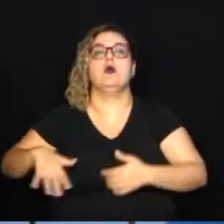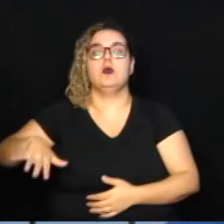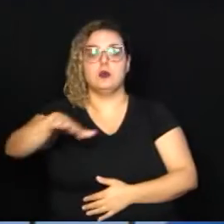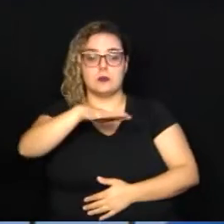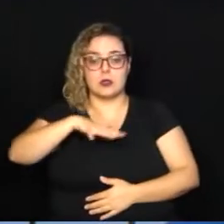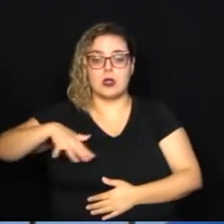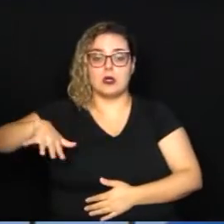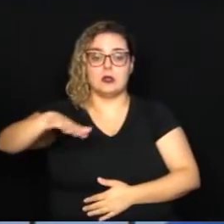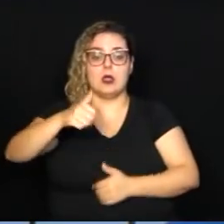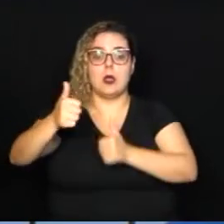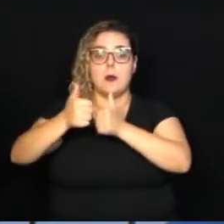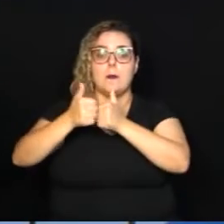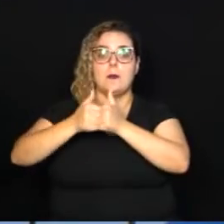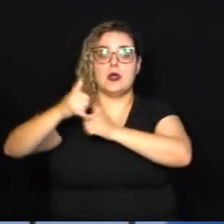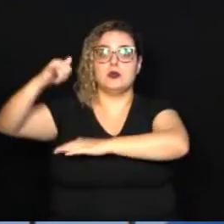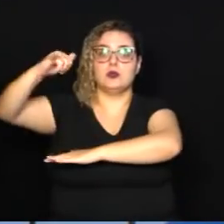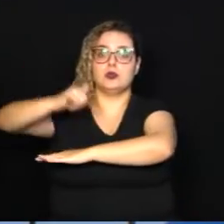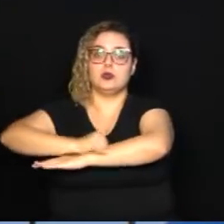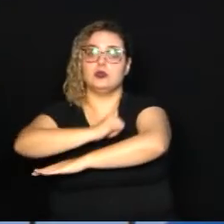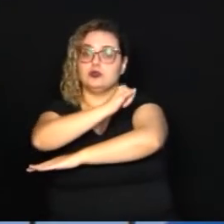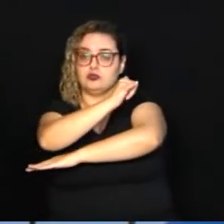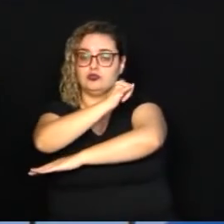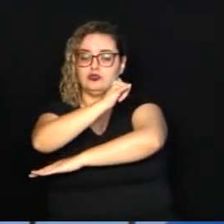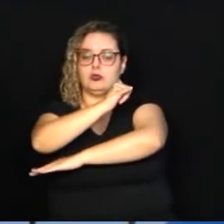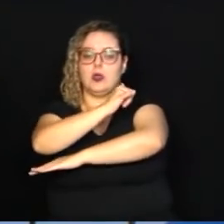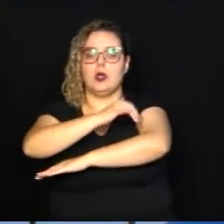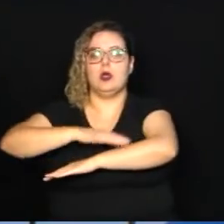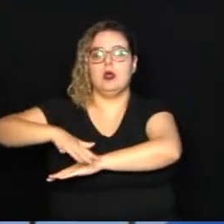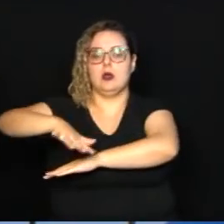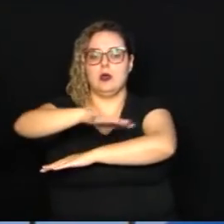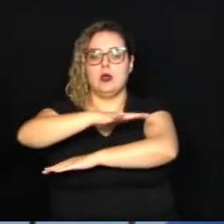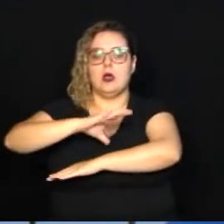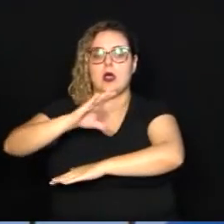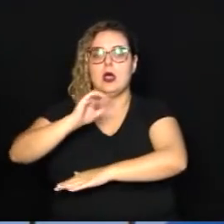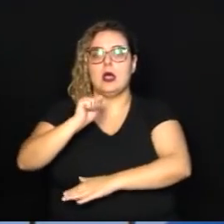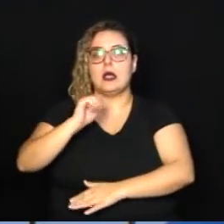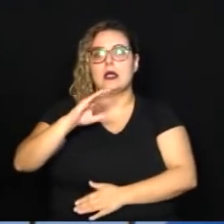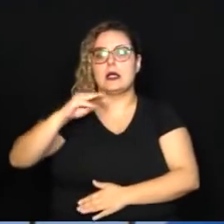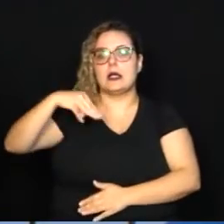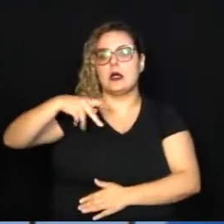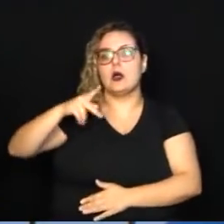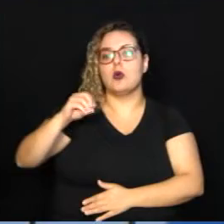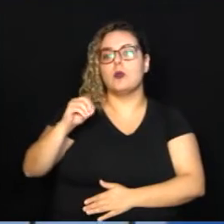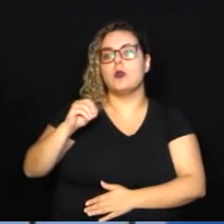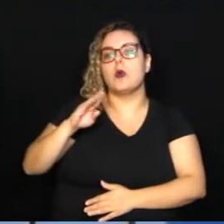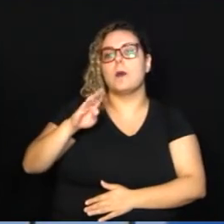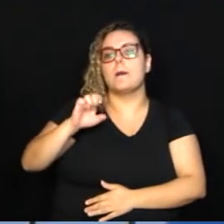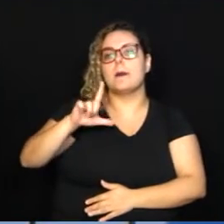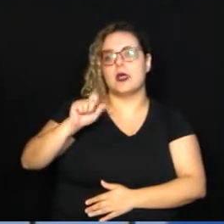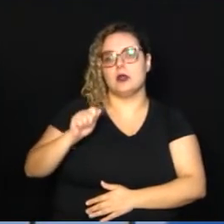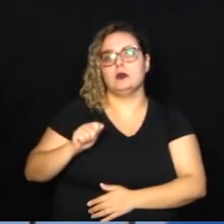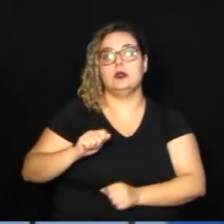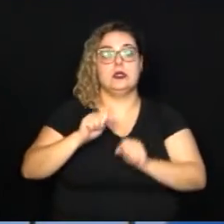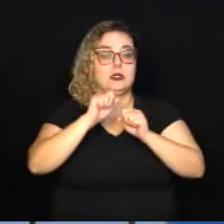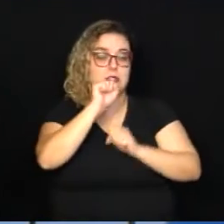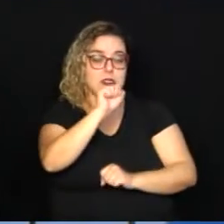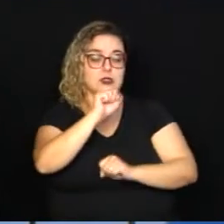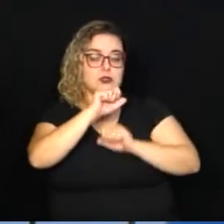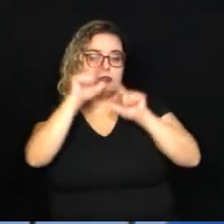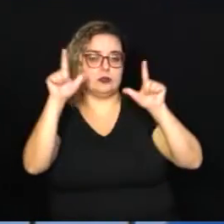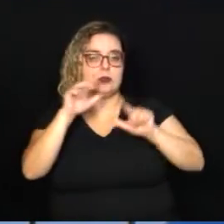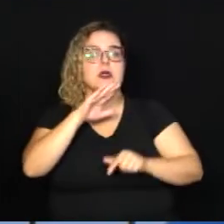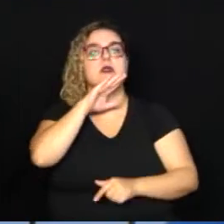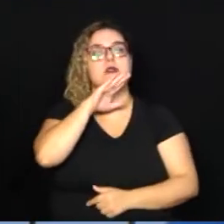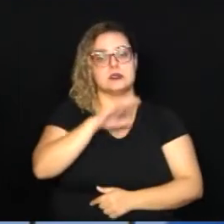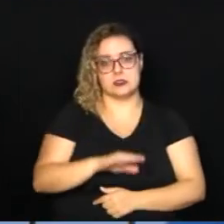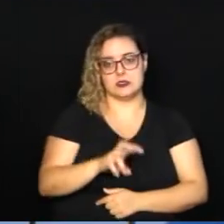cidade, ali perto do aeroporto de Viracopos, na região do Campo Belo, também das 8 da manhã às 5 da